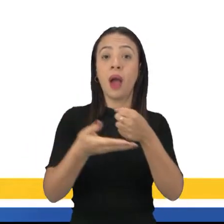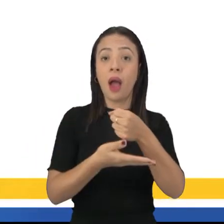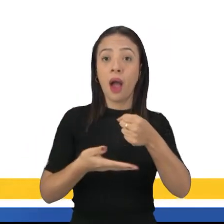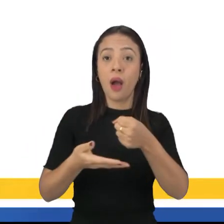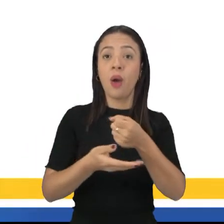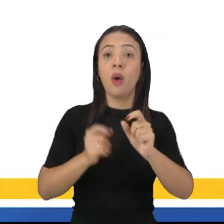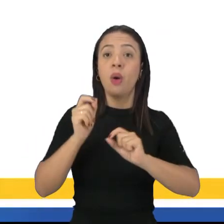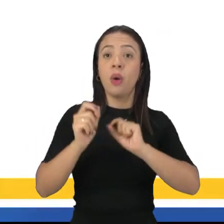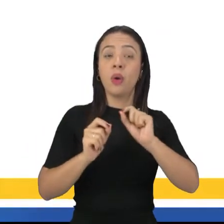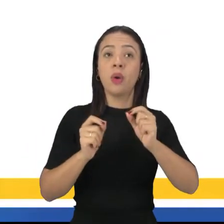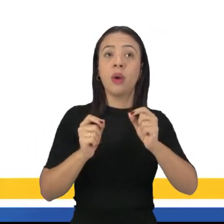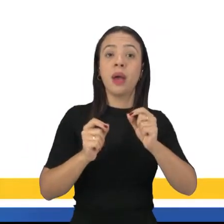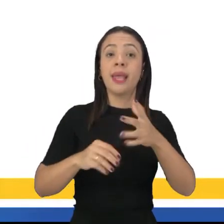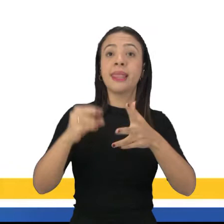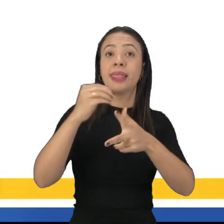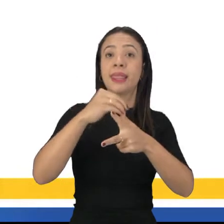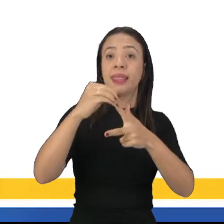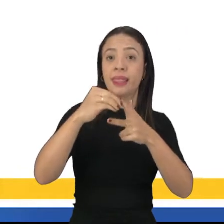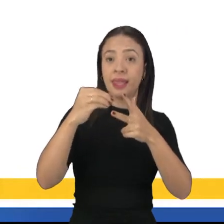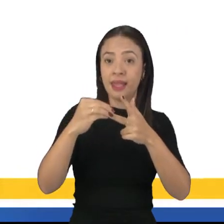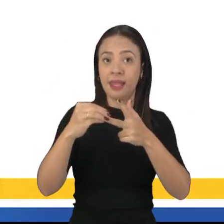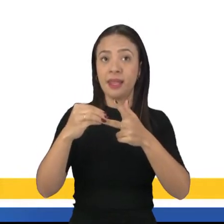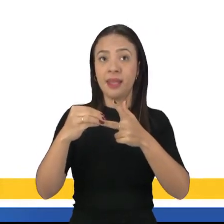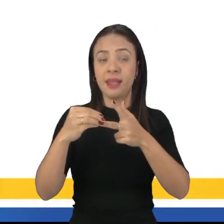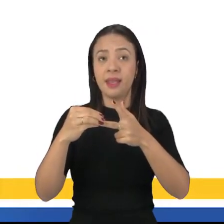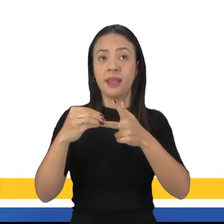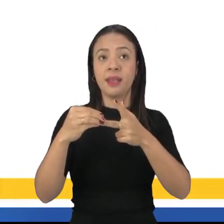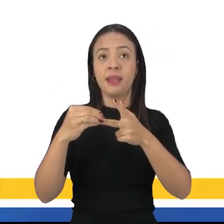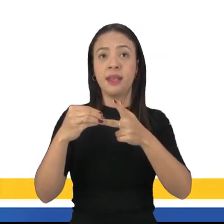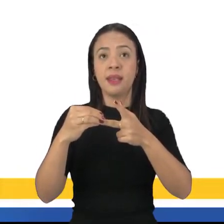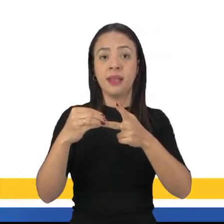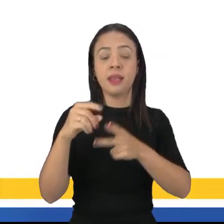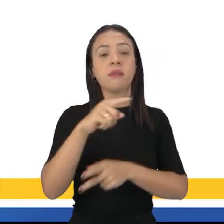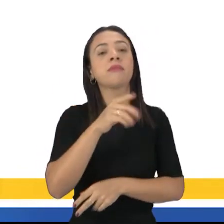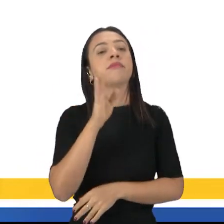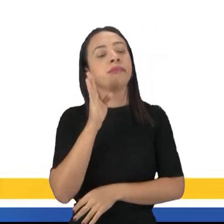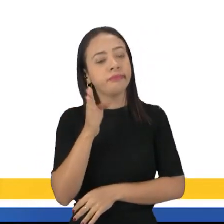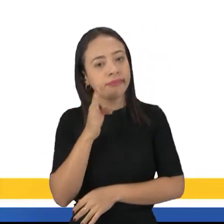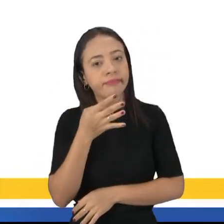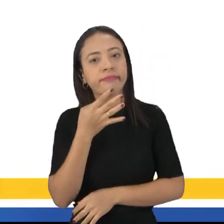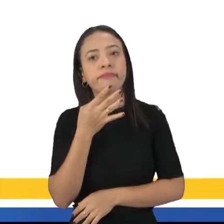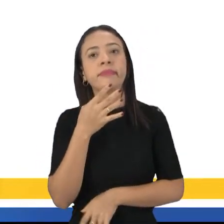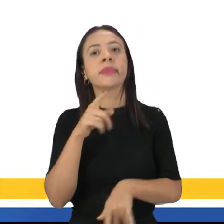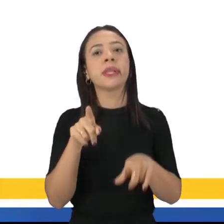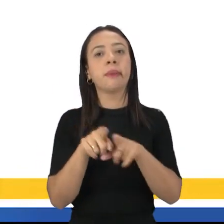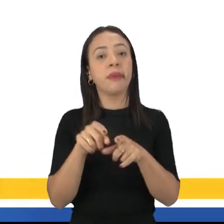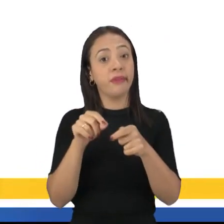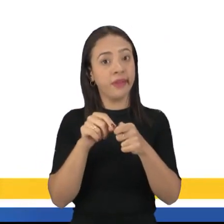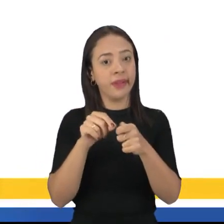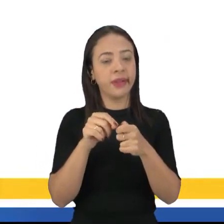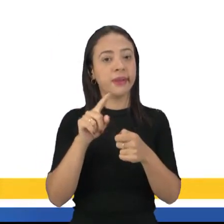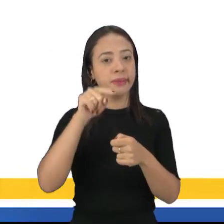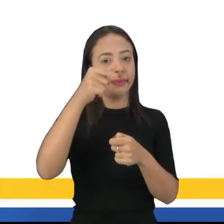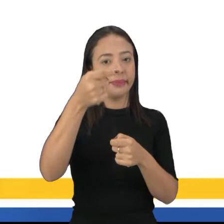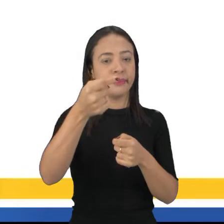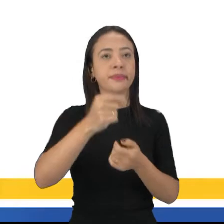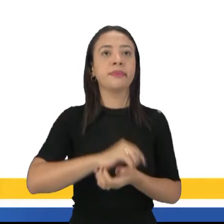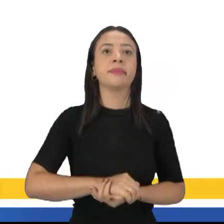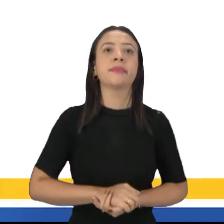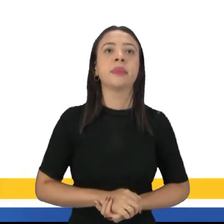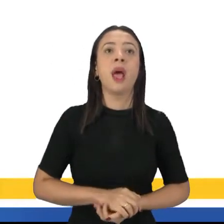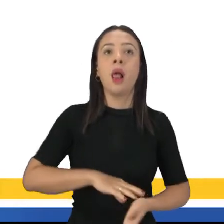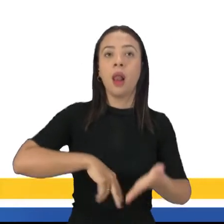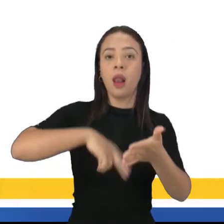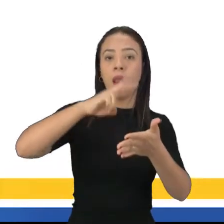do Enem, tá? Exame Nacional do Ensino Médio, que você certamente vai passar por ele.